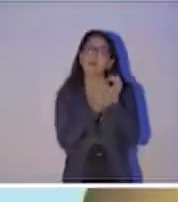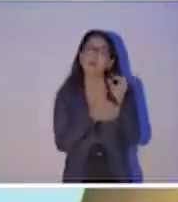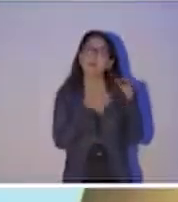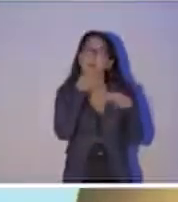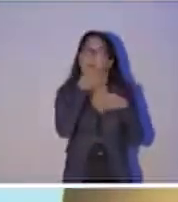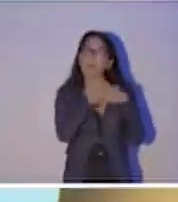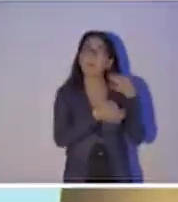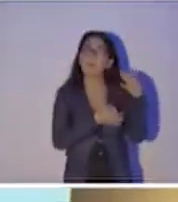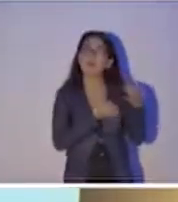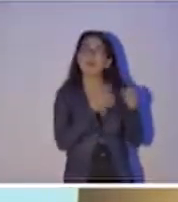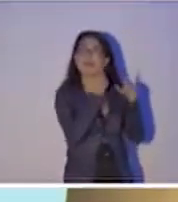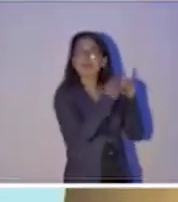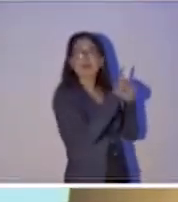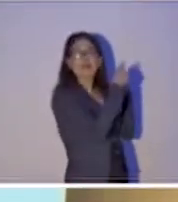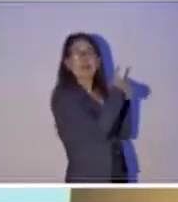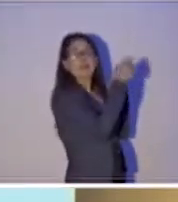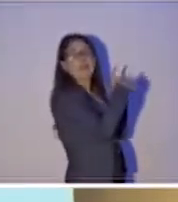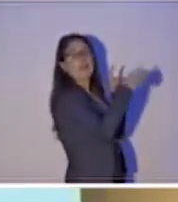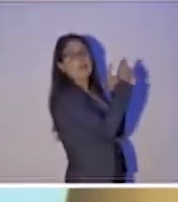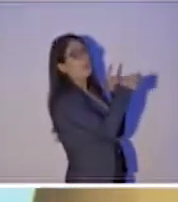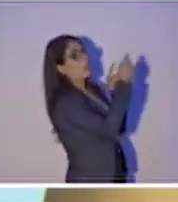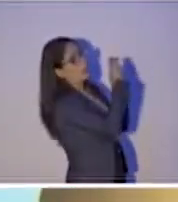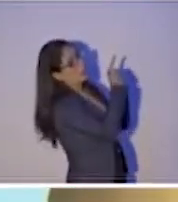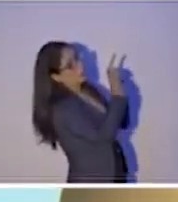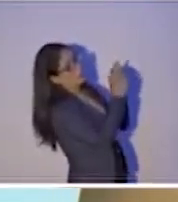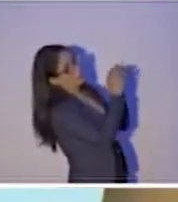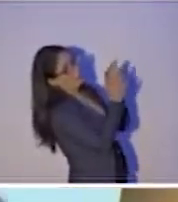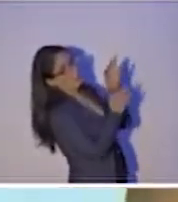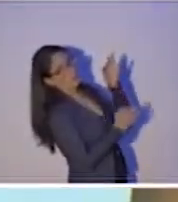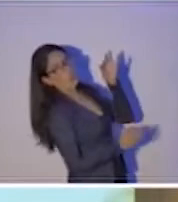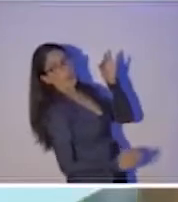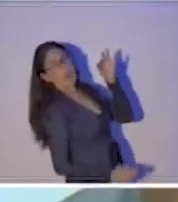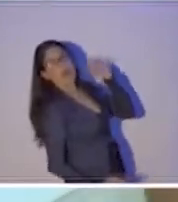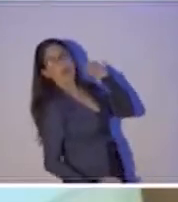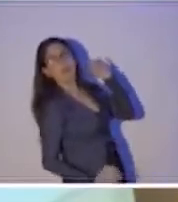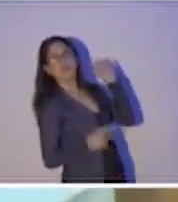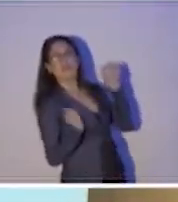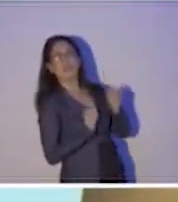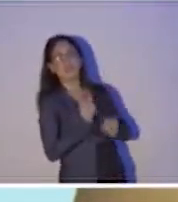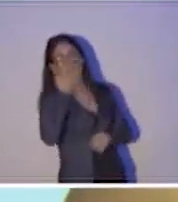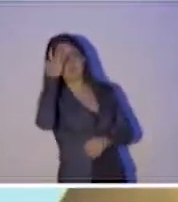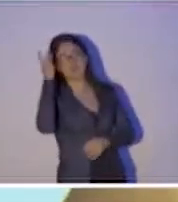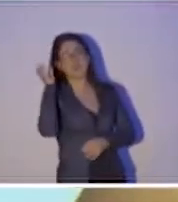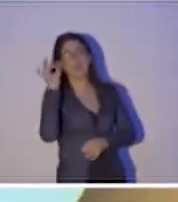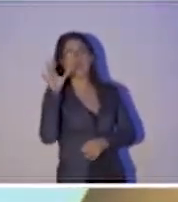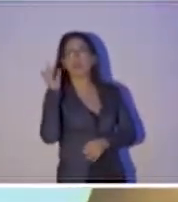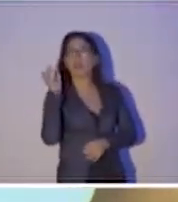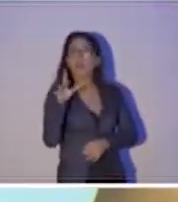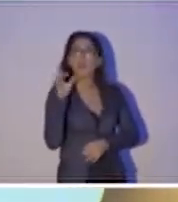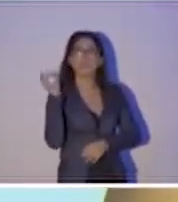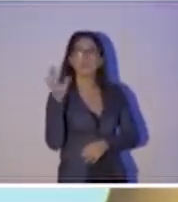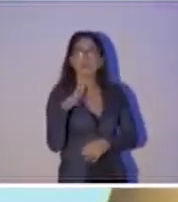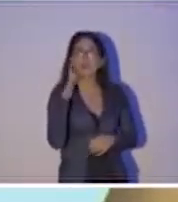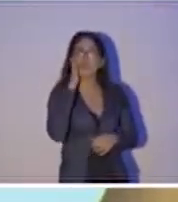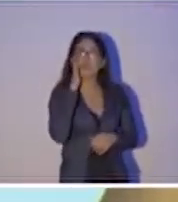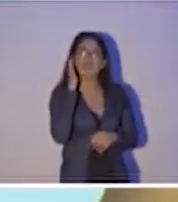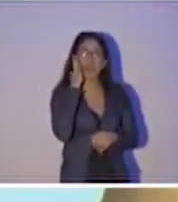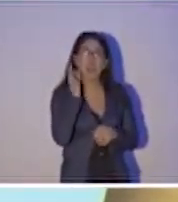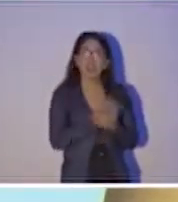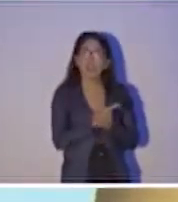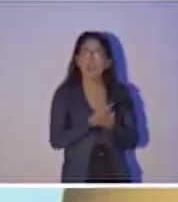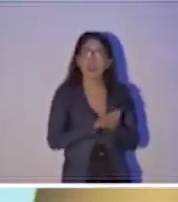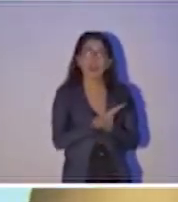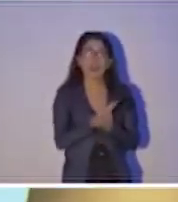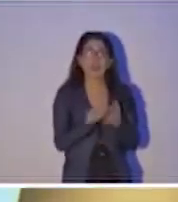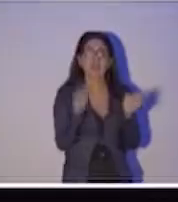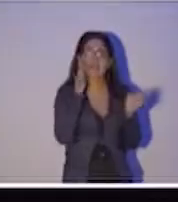começa a falar. E a gente fica só com dor de cabeça e não entende nada. Também não é legal, não. Parece